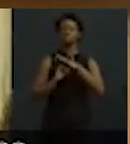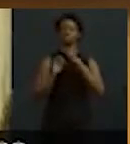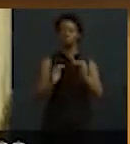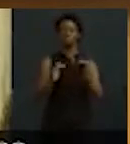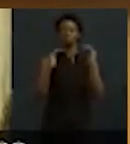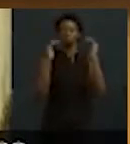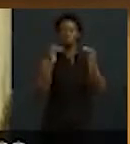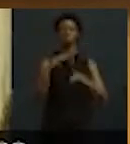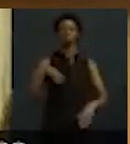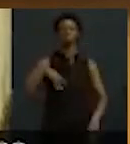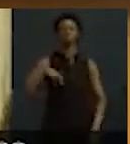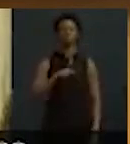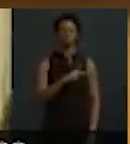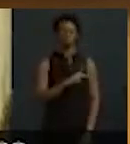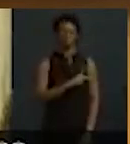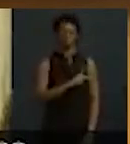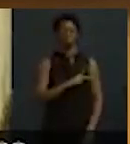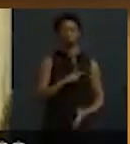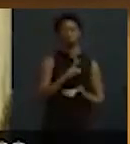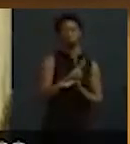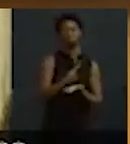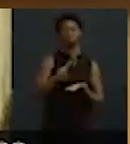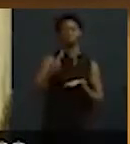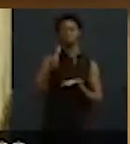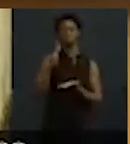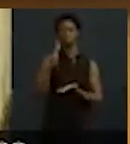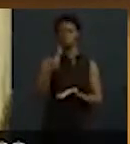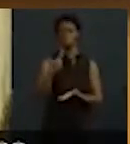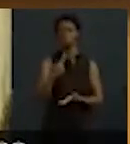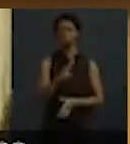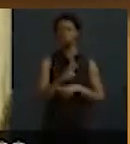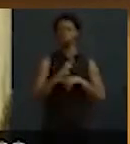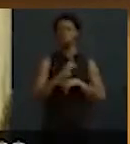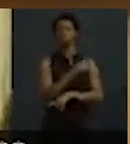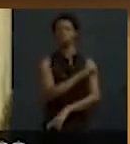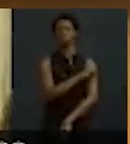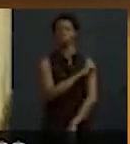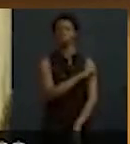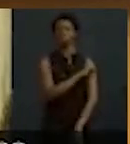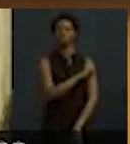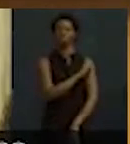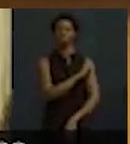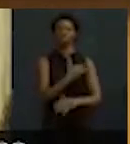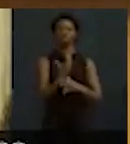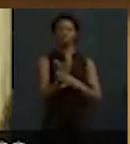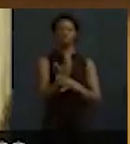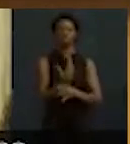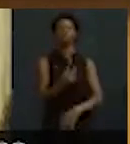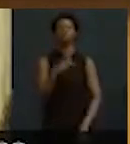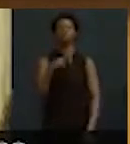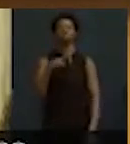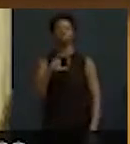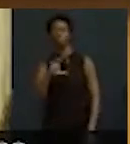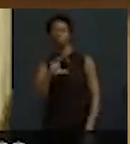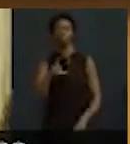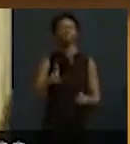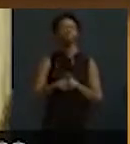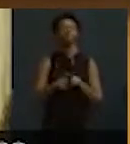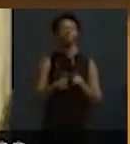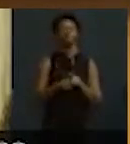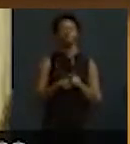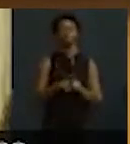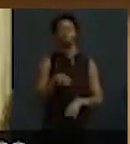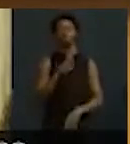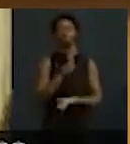do Ministério Público, a Universidade do Estado do Rio de Janeiro, a PUC-RJ, e a Universidade